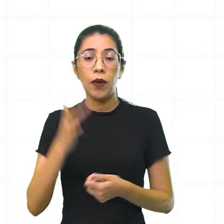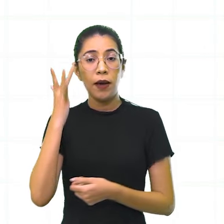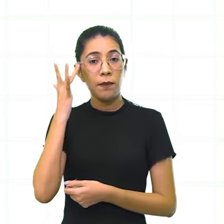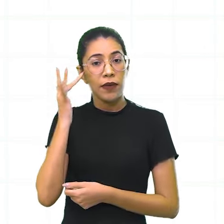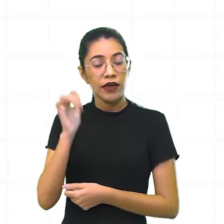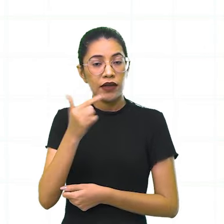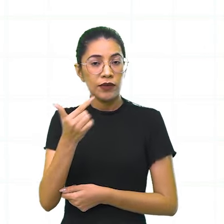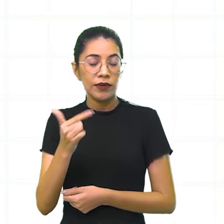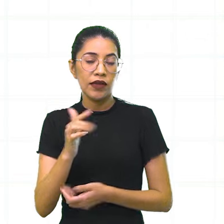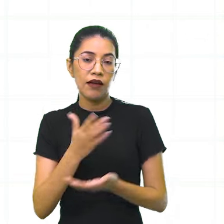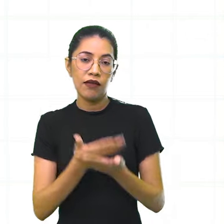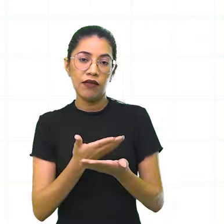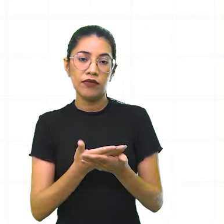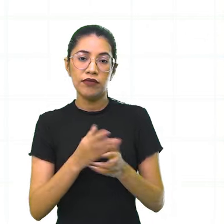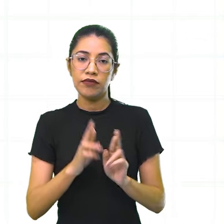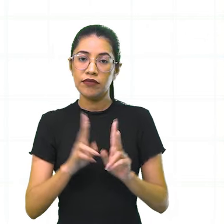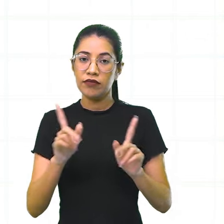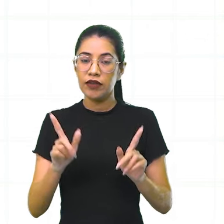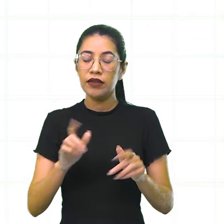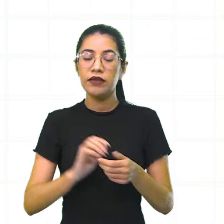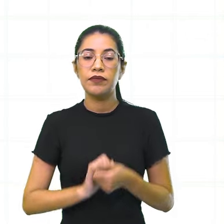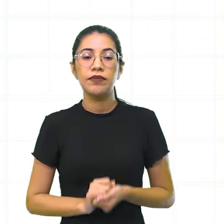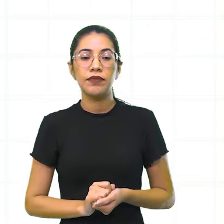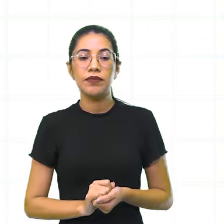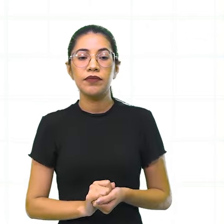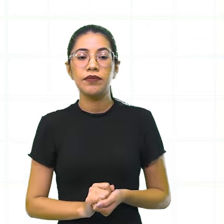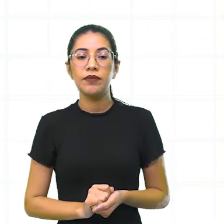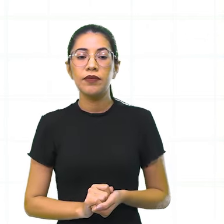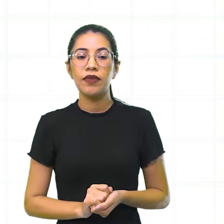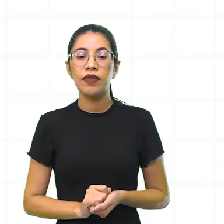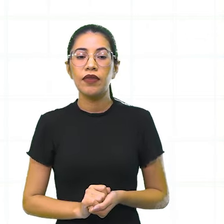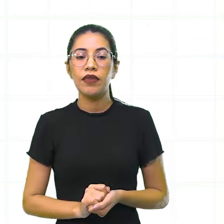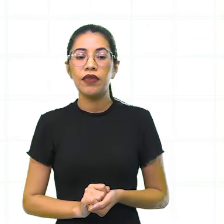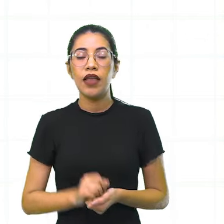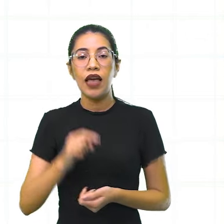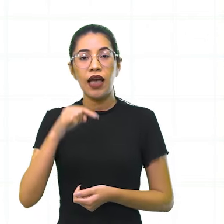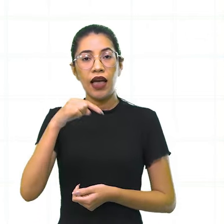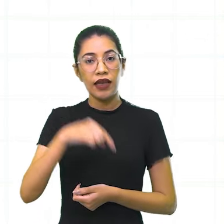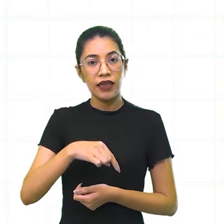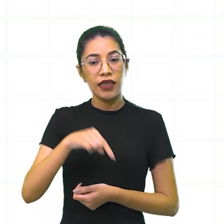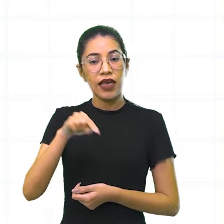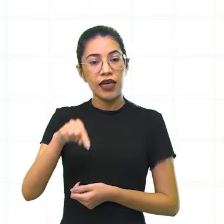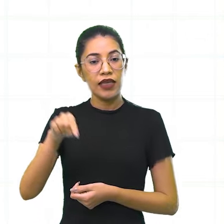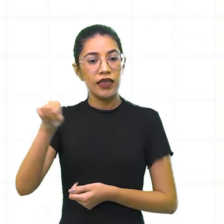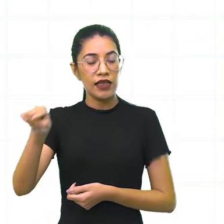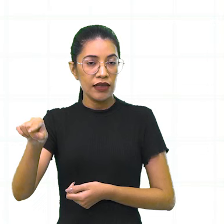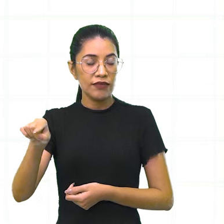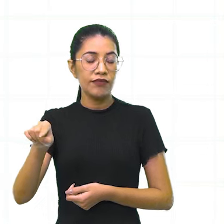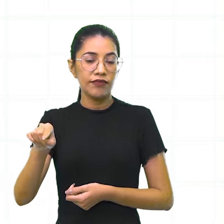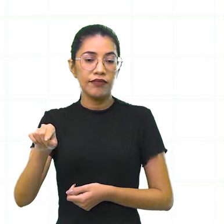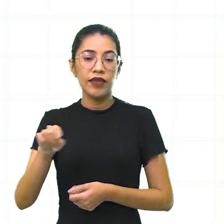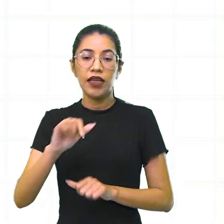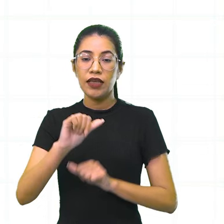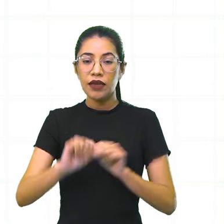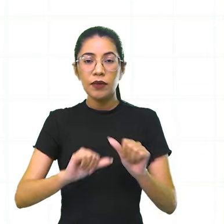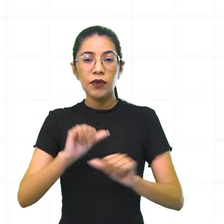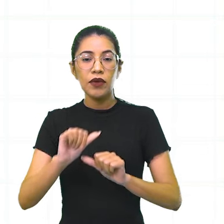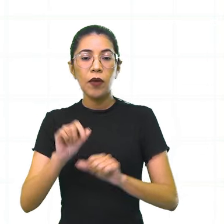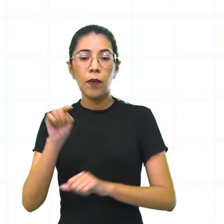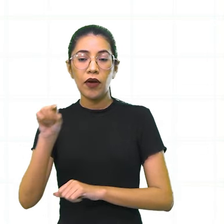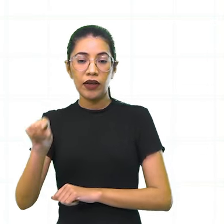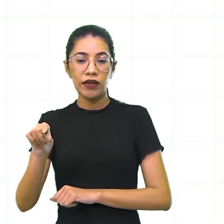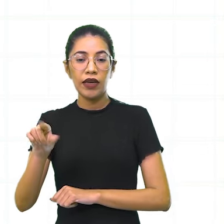não haverá aula. O aqui, ali, aqui, aí, o cá passam para ali